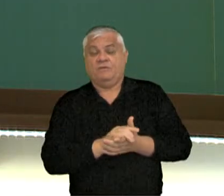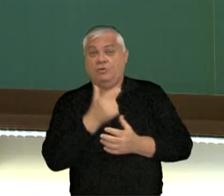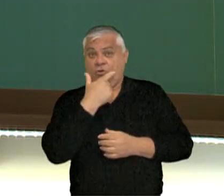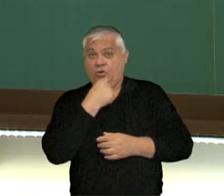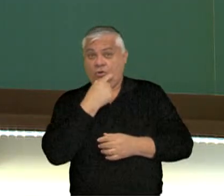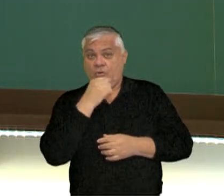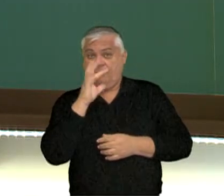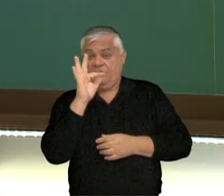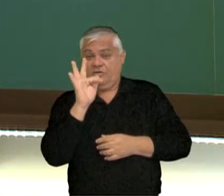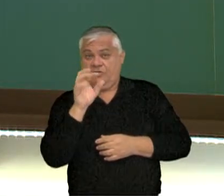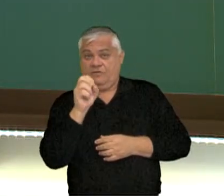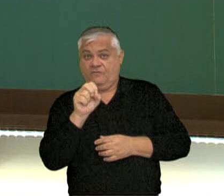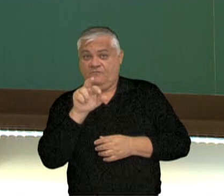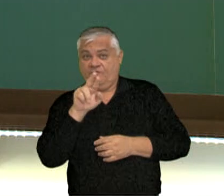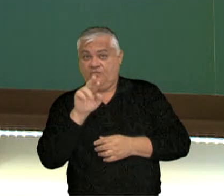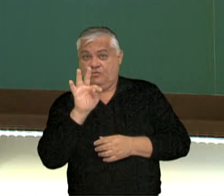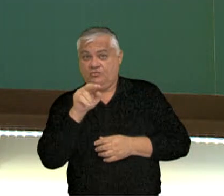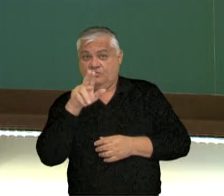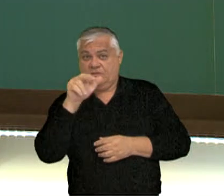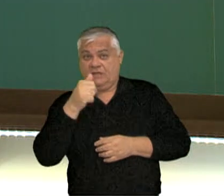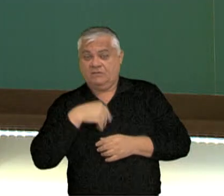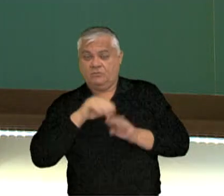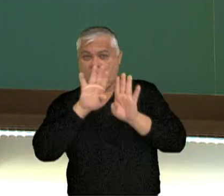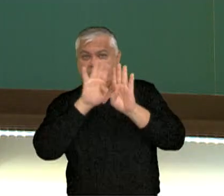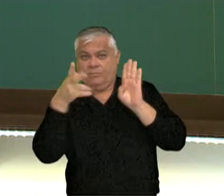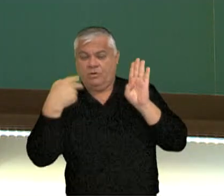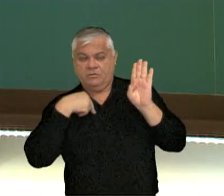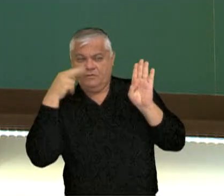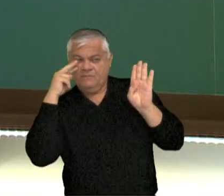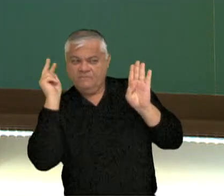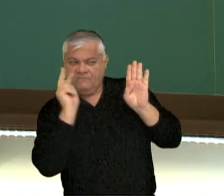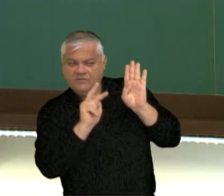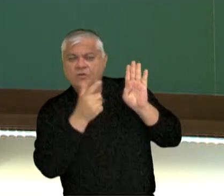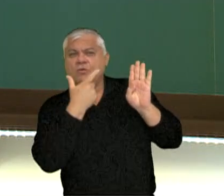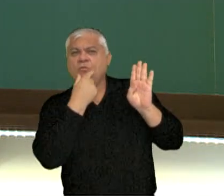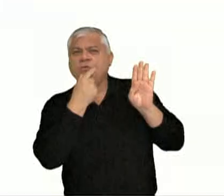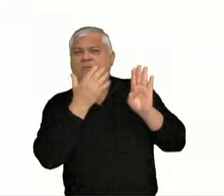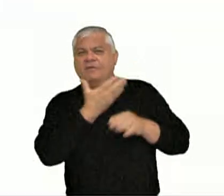está de pé na porta e observa cuidadosamente os gestos do amigo